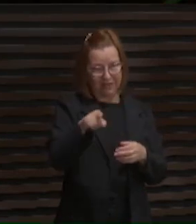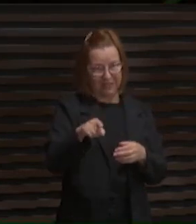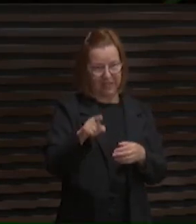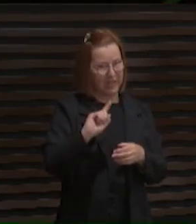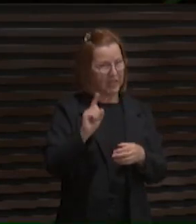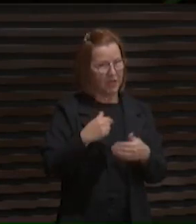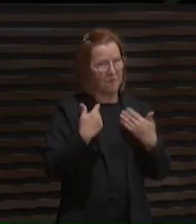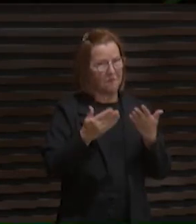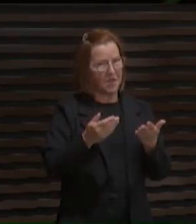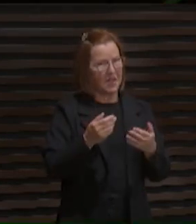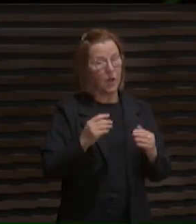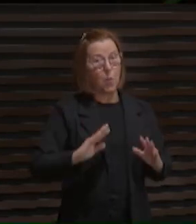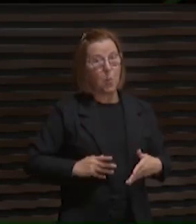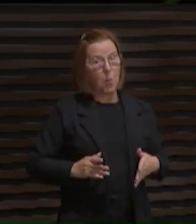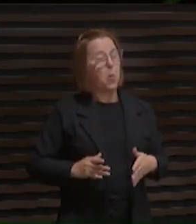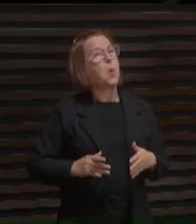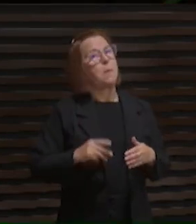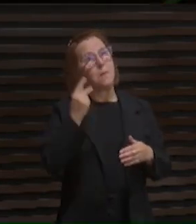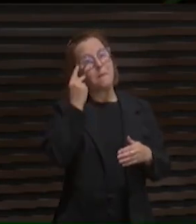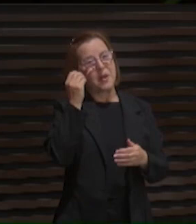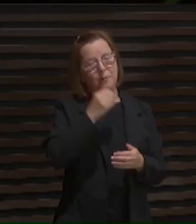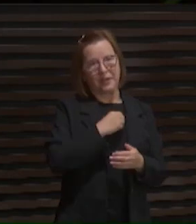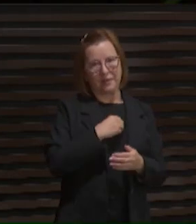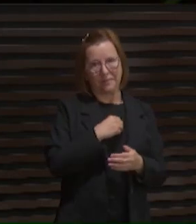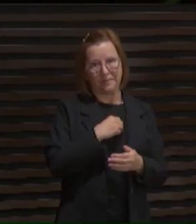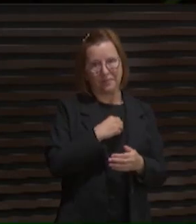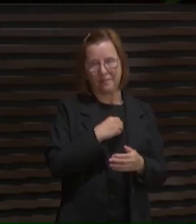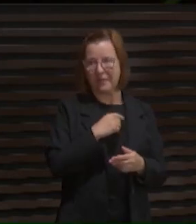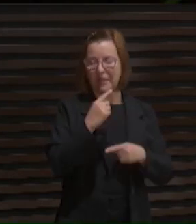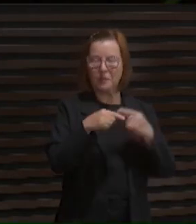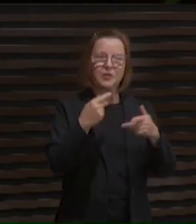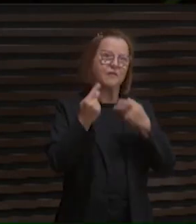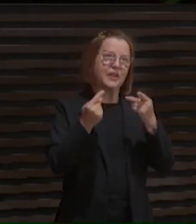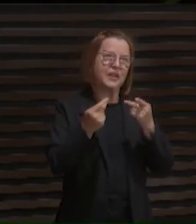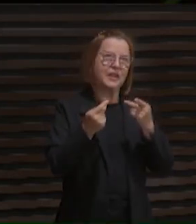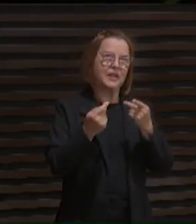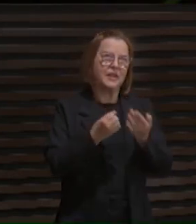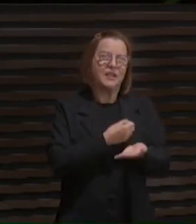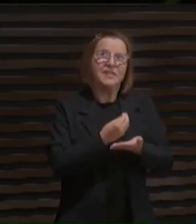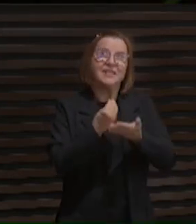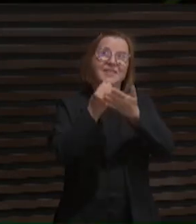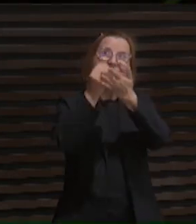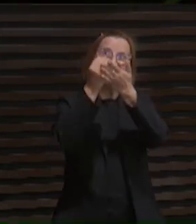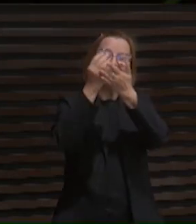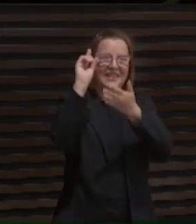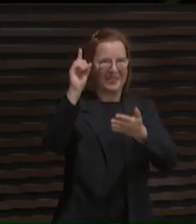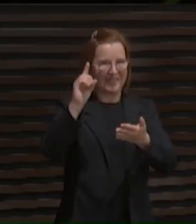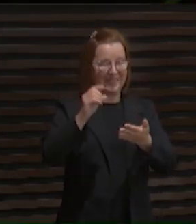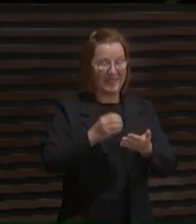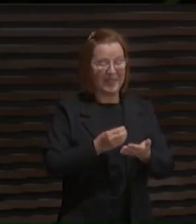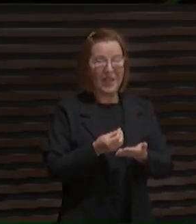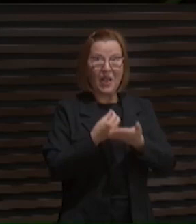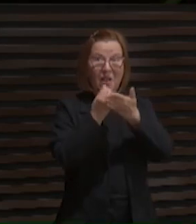2 afirmações, 2 sims, que é, se ofereça a Deus. Mais que isso, ofereça os seus membros a